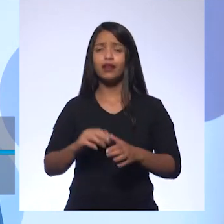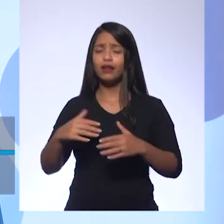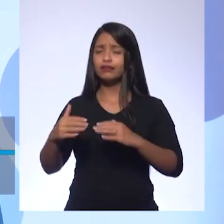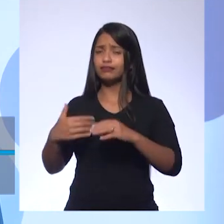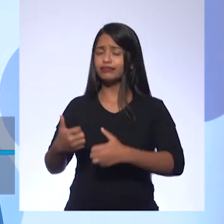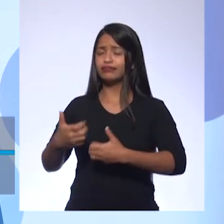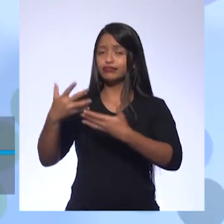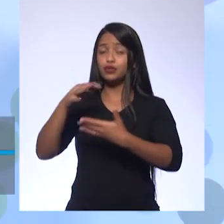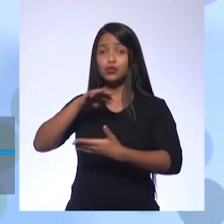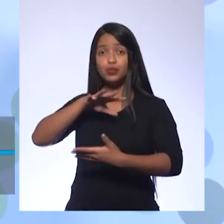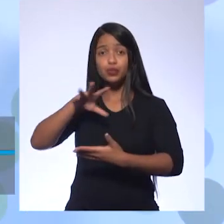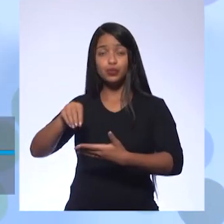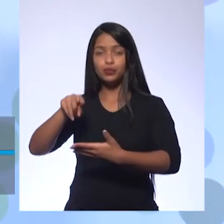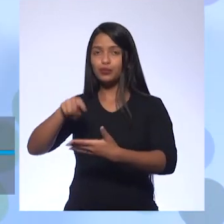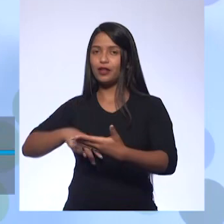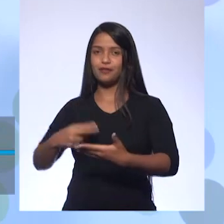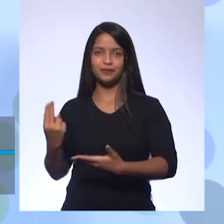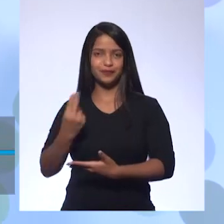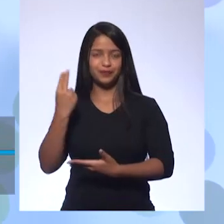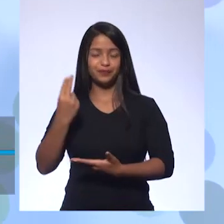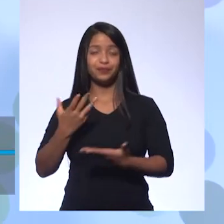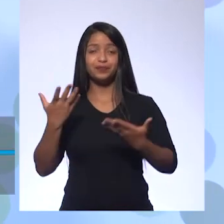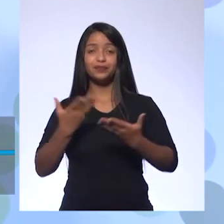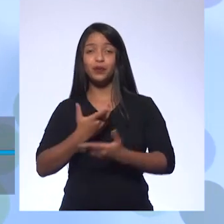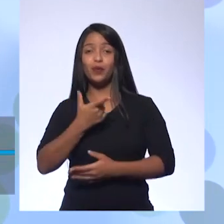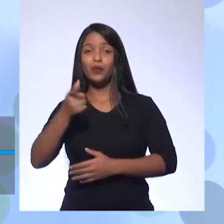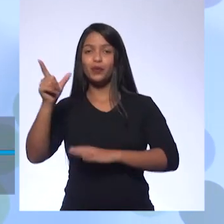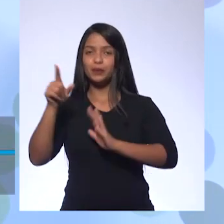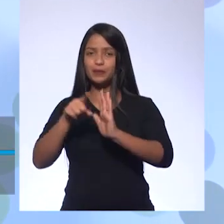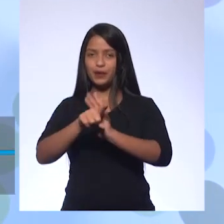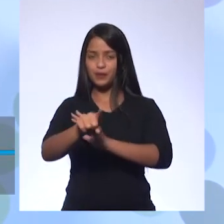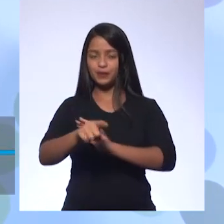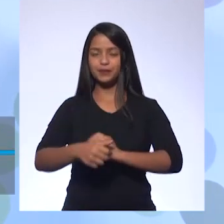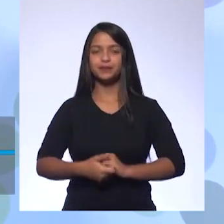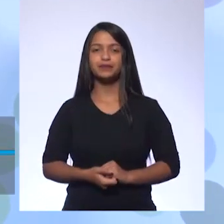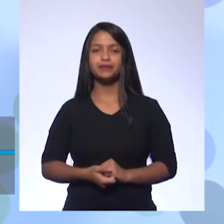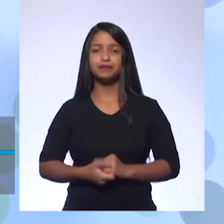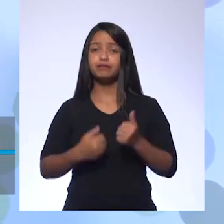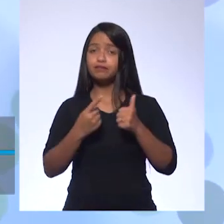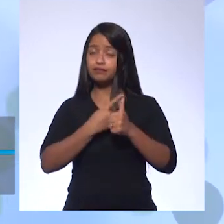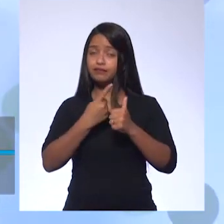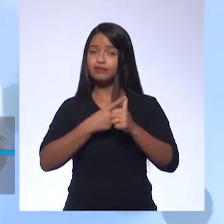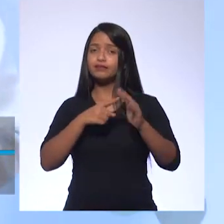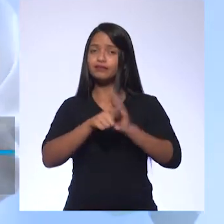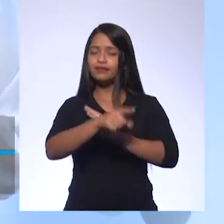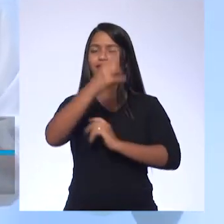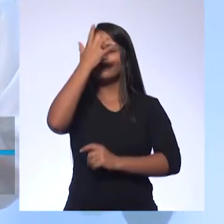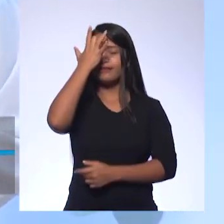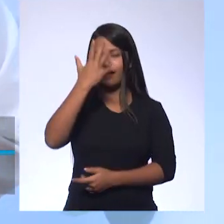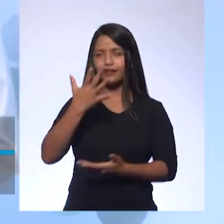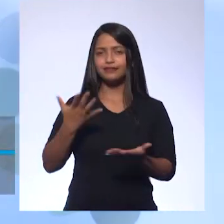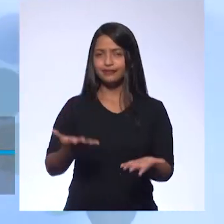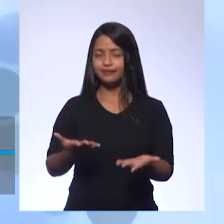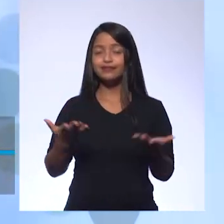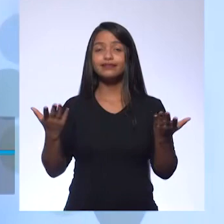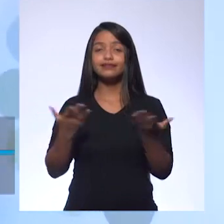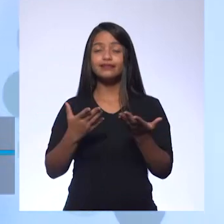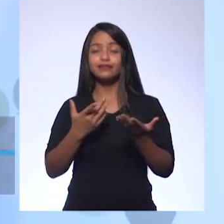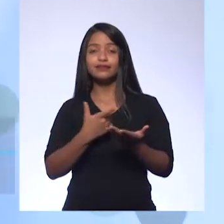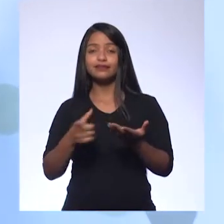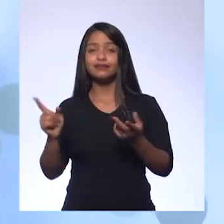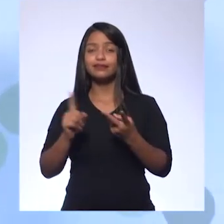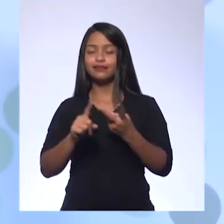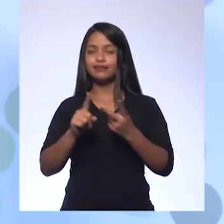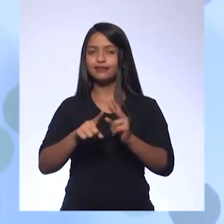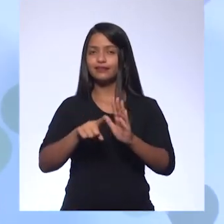Mas eu quero saber então agora outra pergunta aí, ó. Essa aí foi fácil, né? Foi pra gente começar o dia. Agora eu quero saber